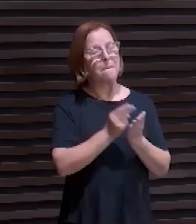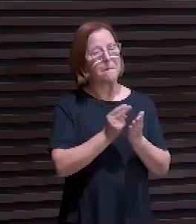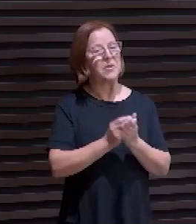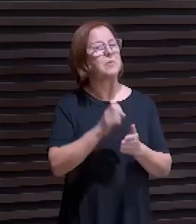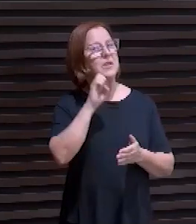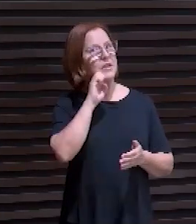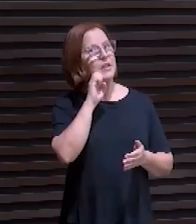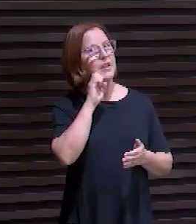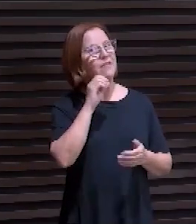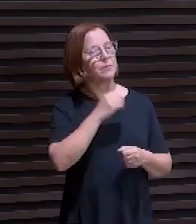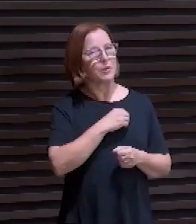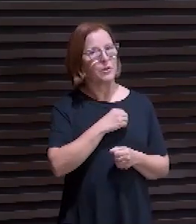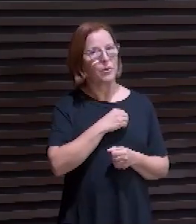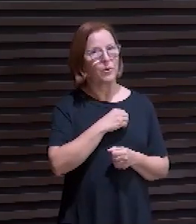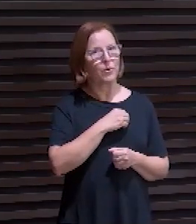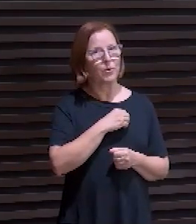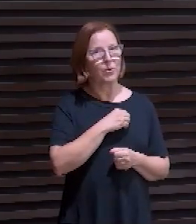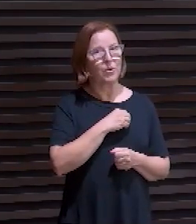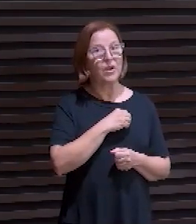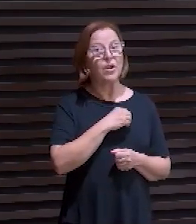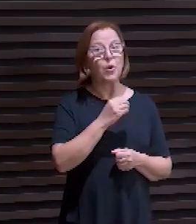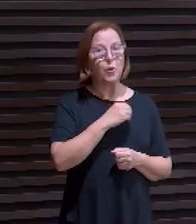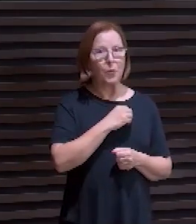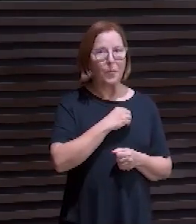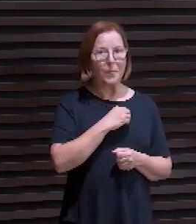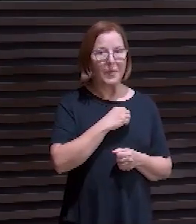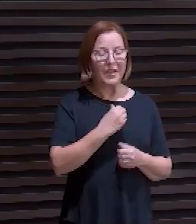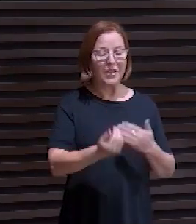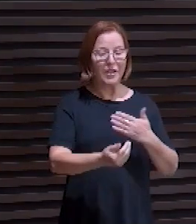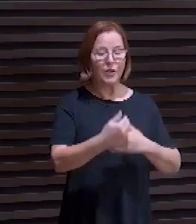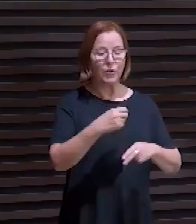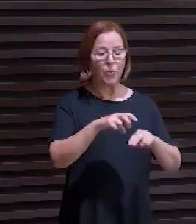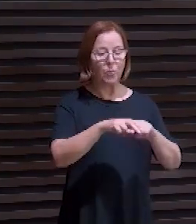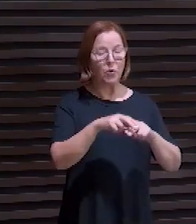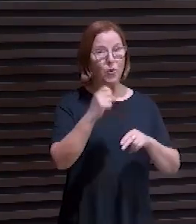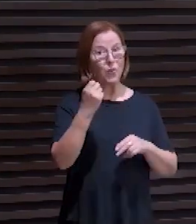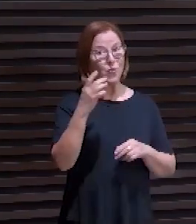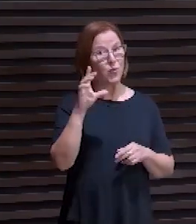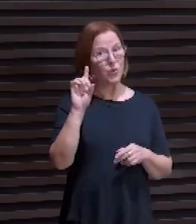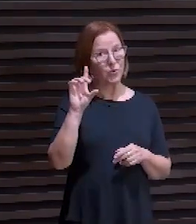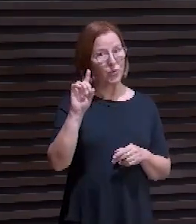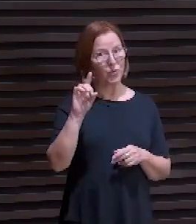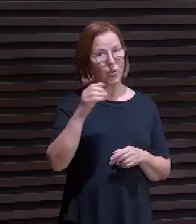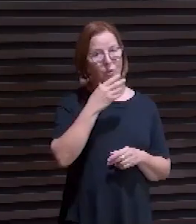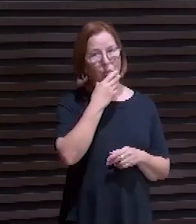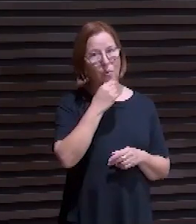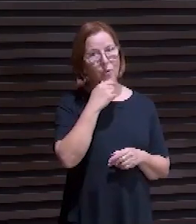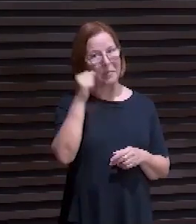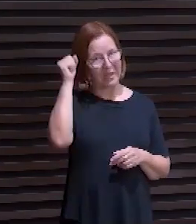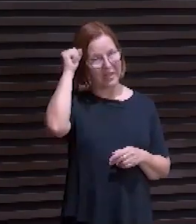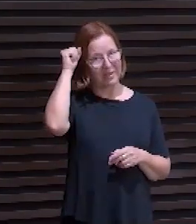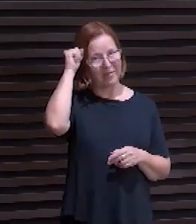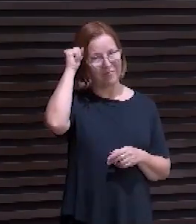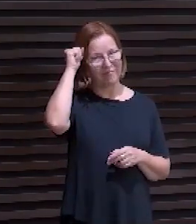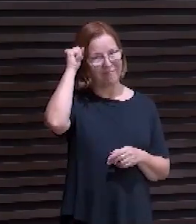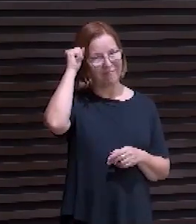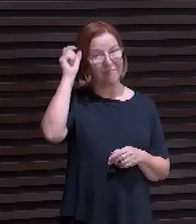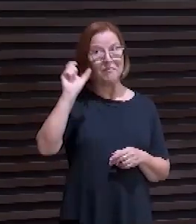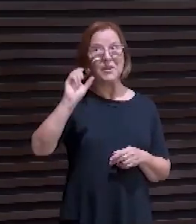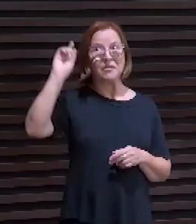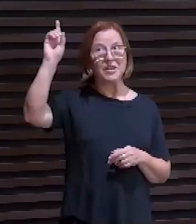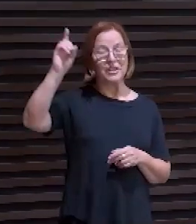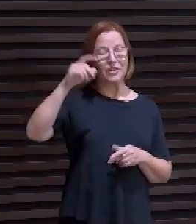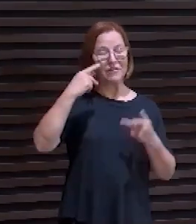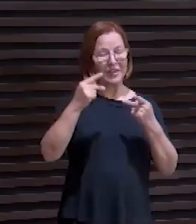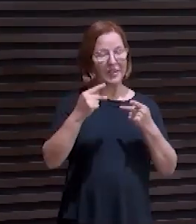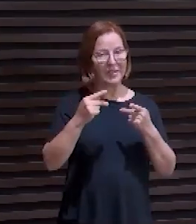entrou por um só homem, diz-nos a palavra de Deus. E pelo pecado